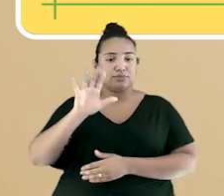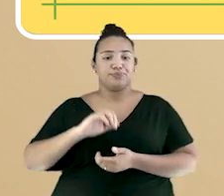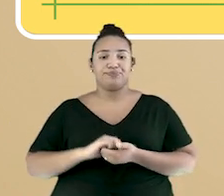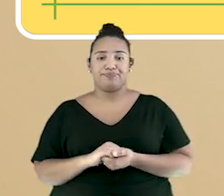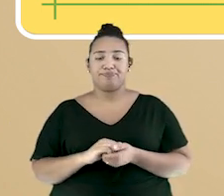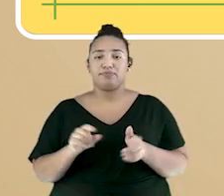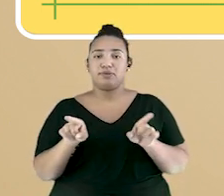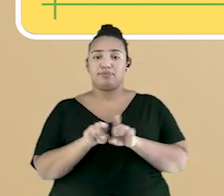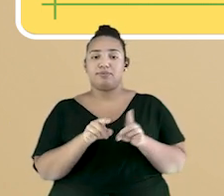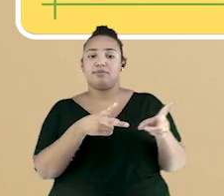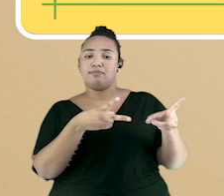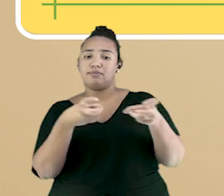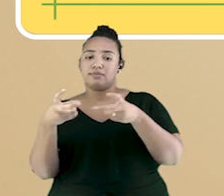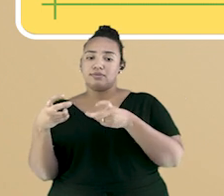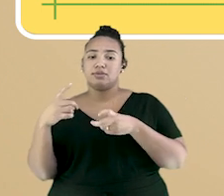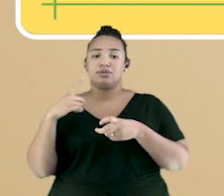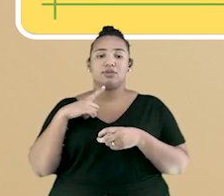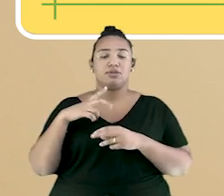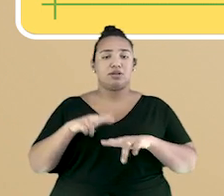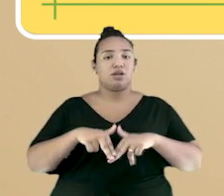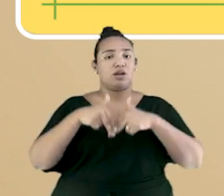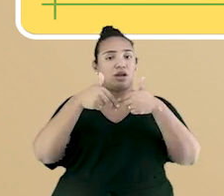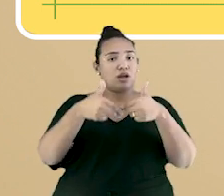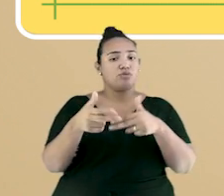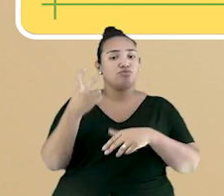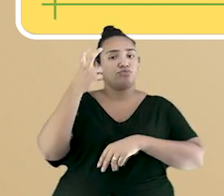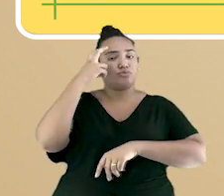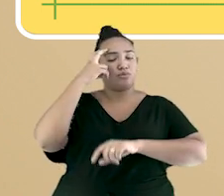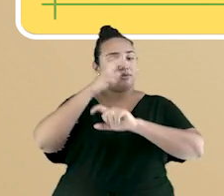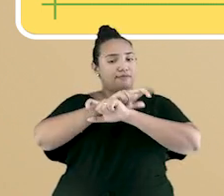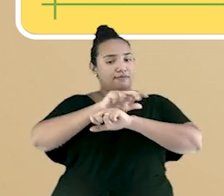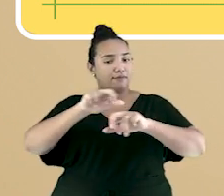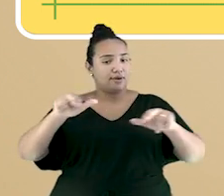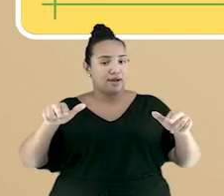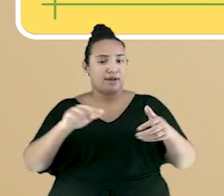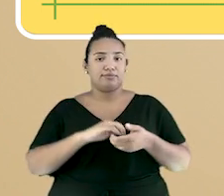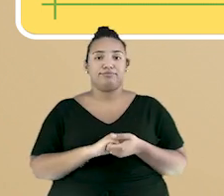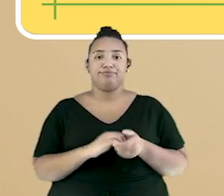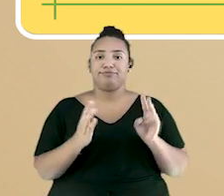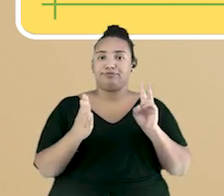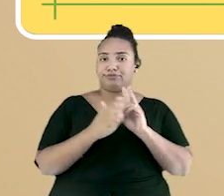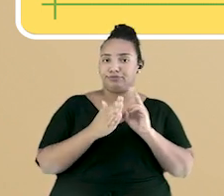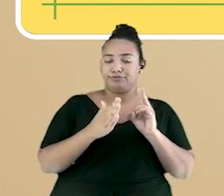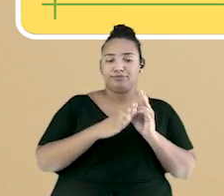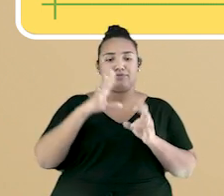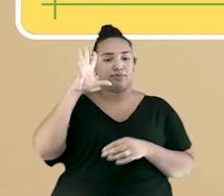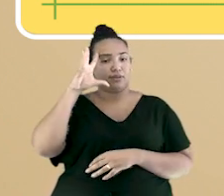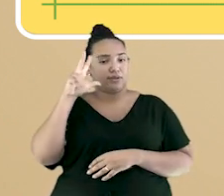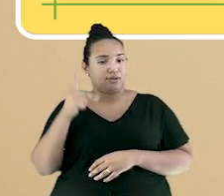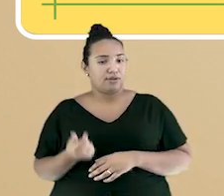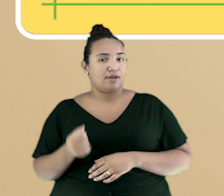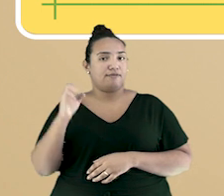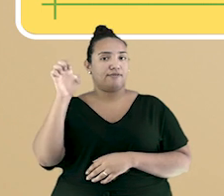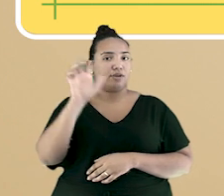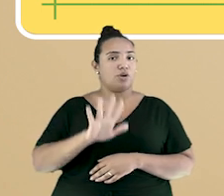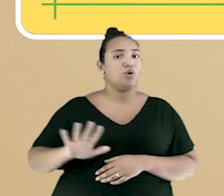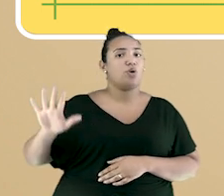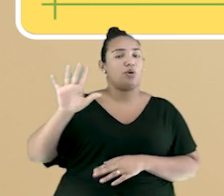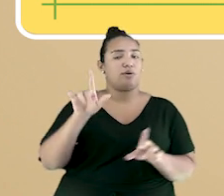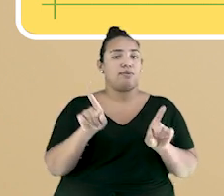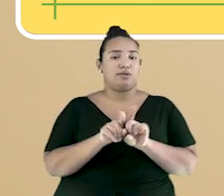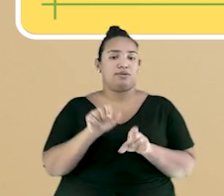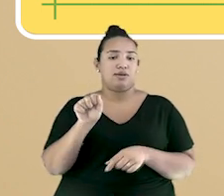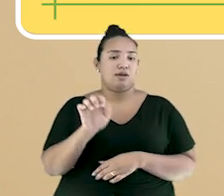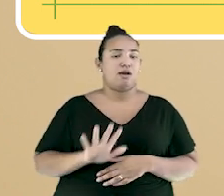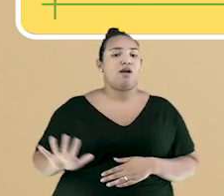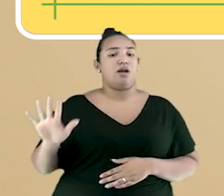brasileira, considerando a diversidade étnico-cultural, indígena, africana,